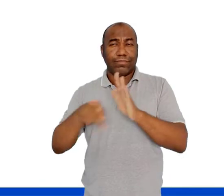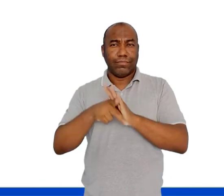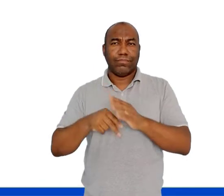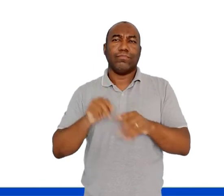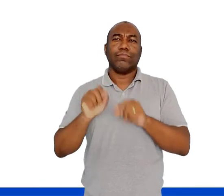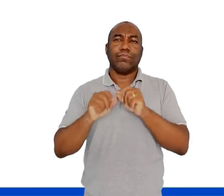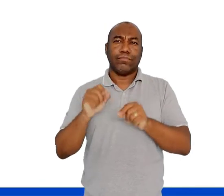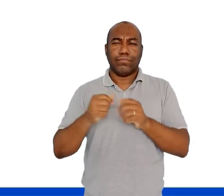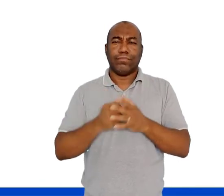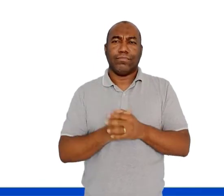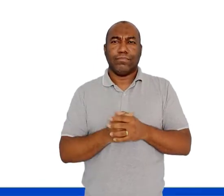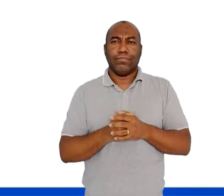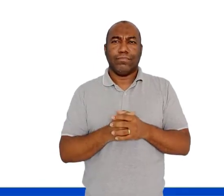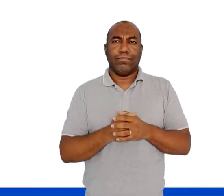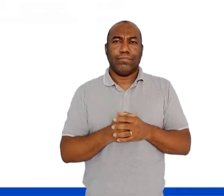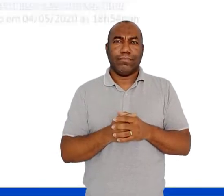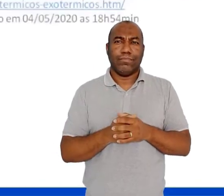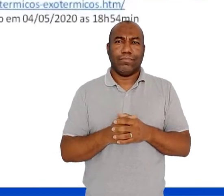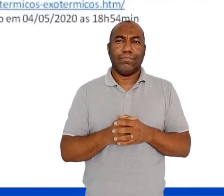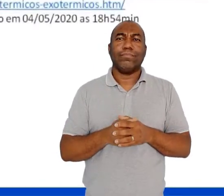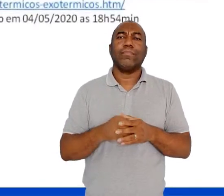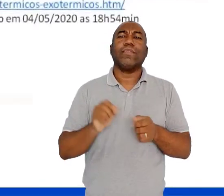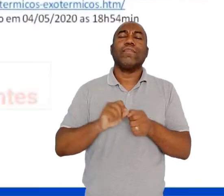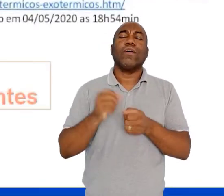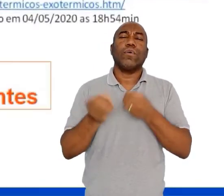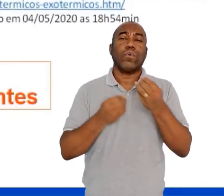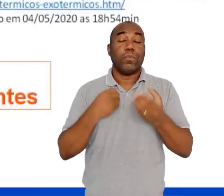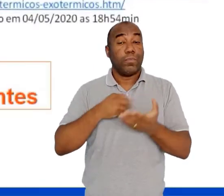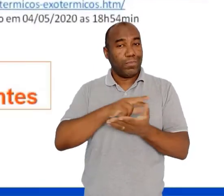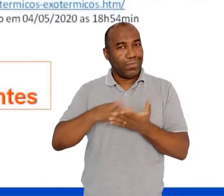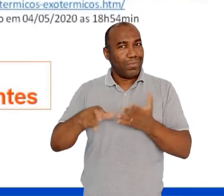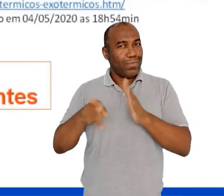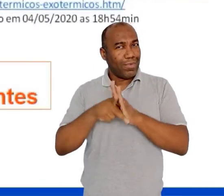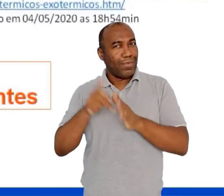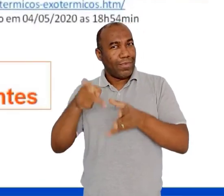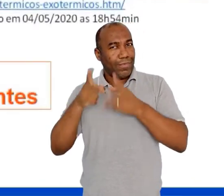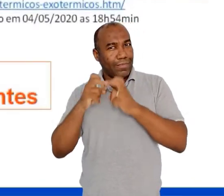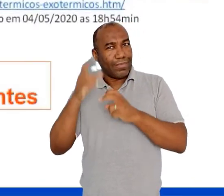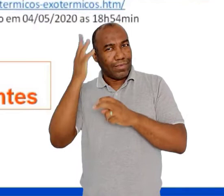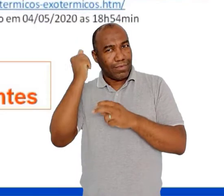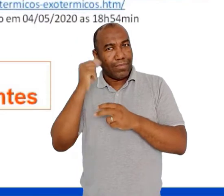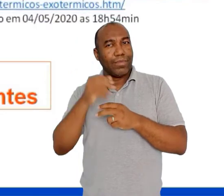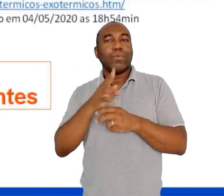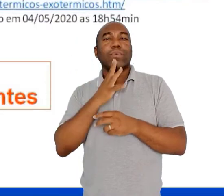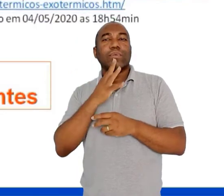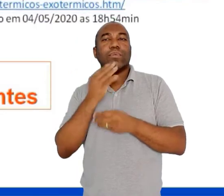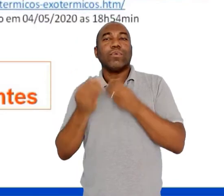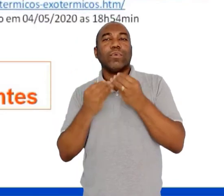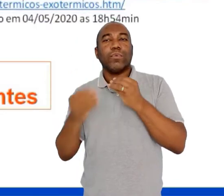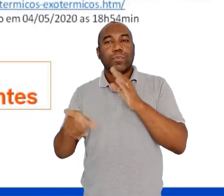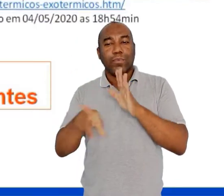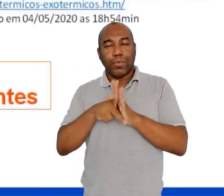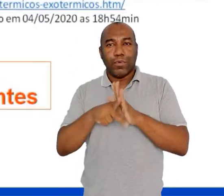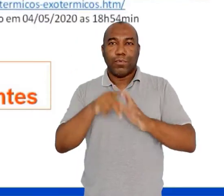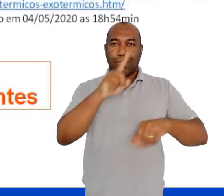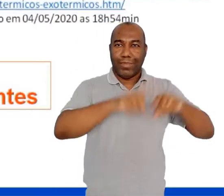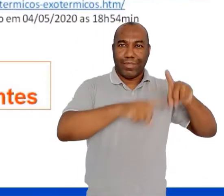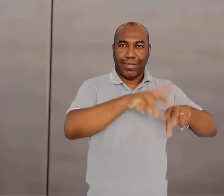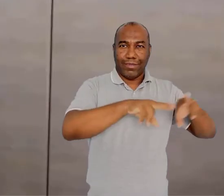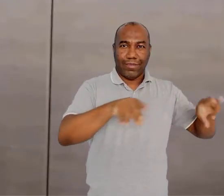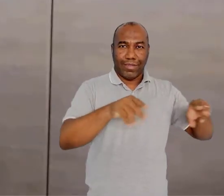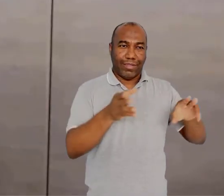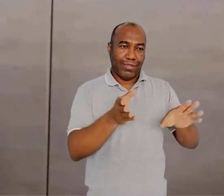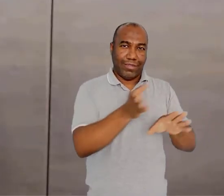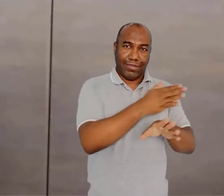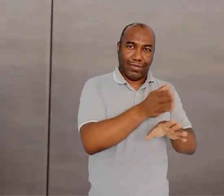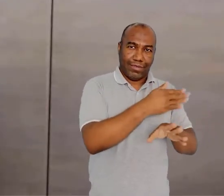seja, H dos produtos menos H dos reagentes. Ou seja, por isso que é importante a gente saber quem é produto, quem é reagente. Os produtos estão depois da seta,